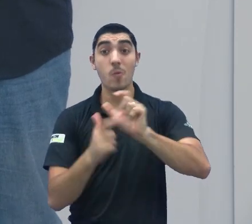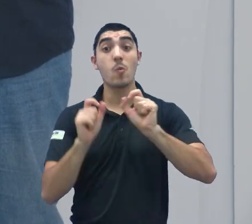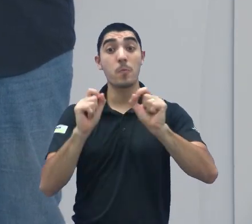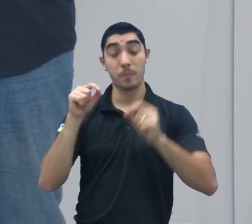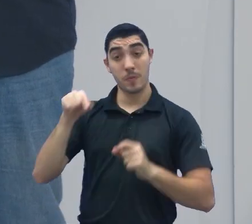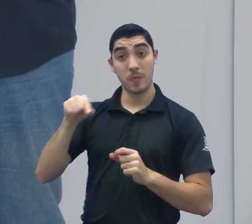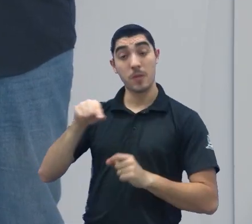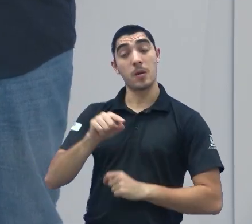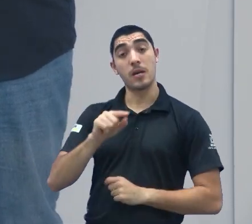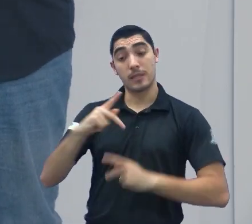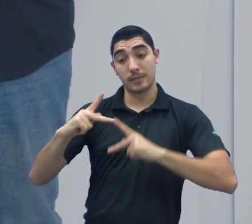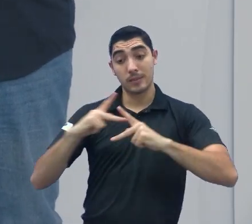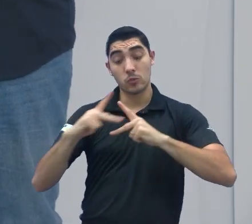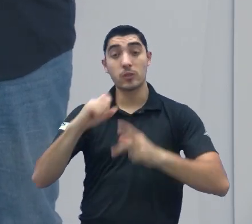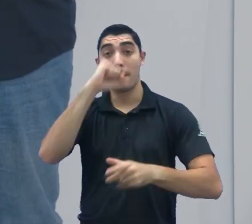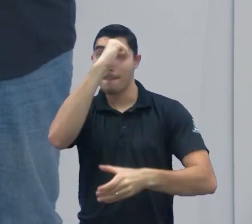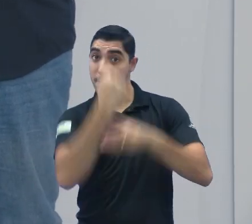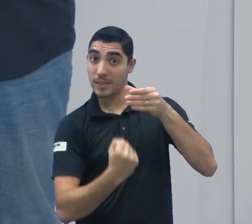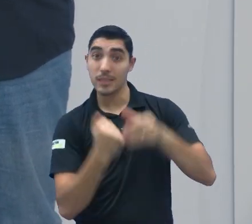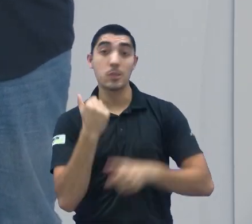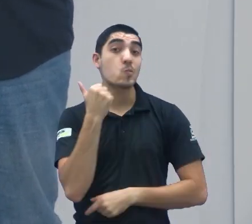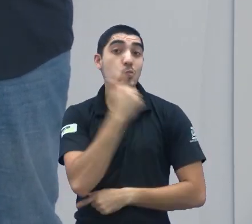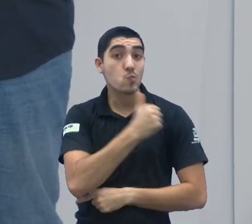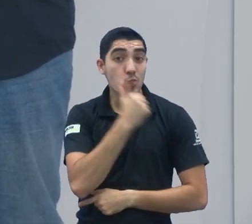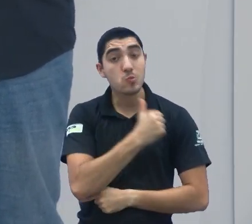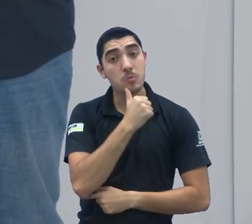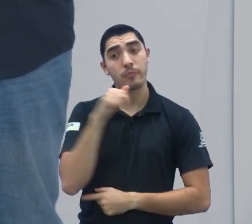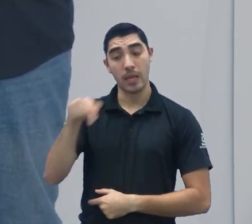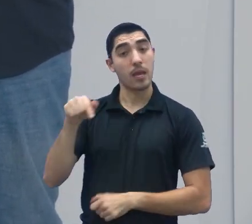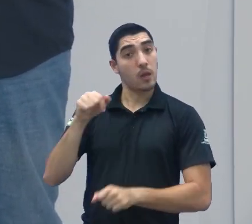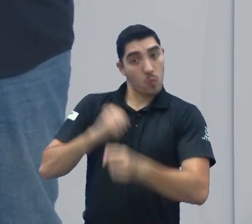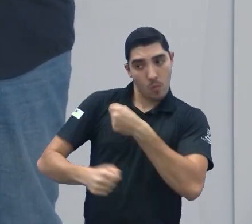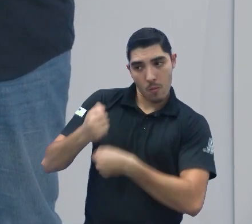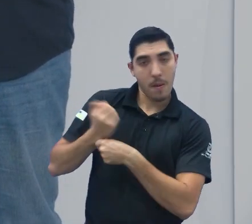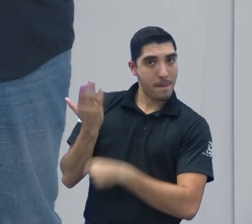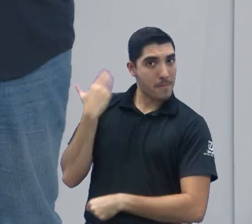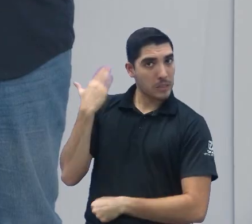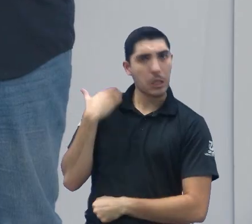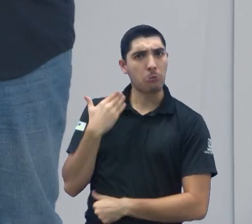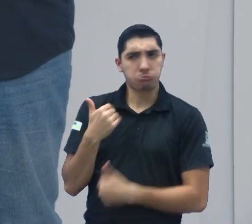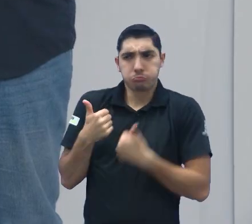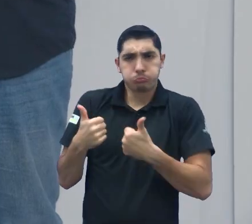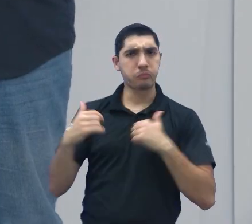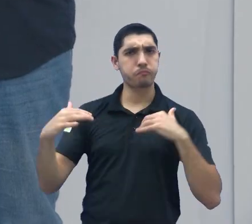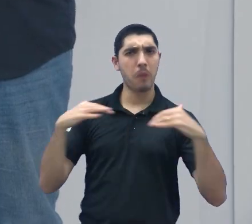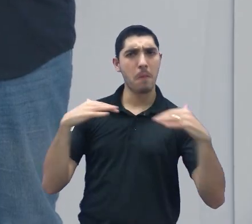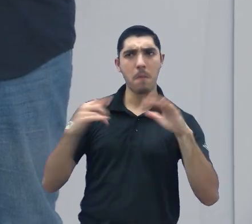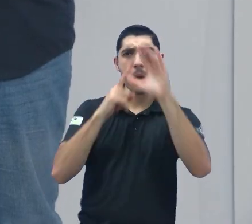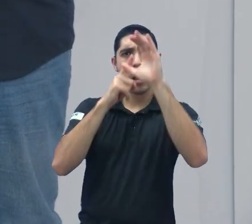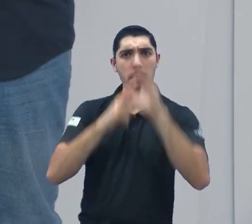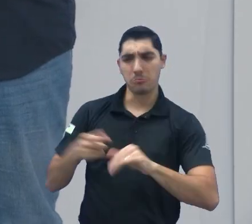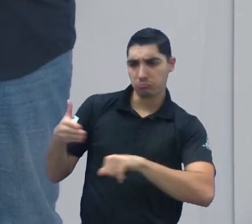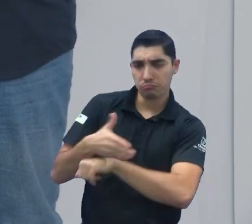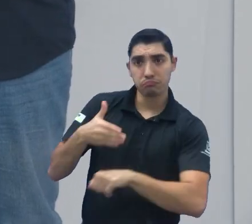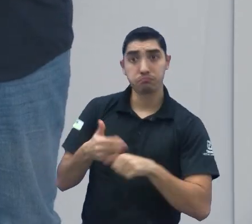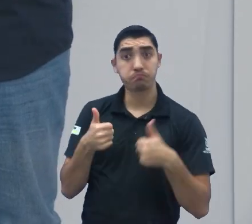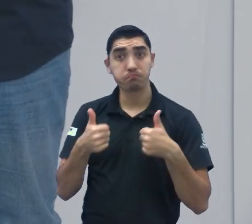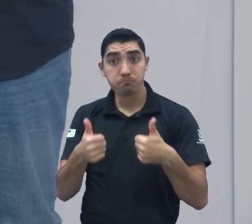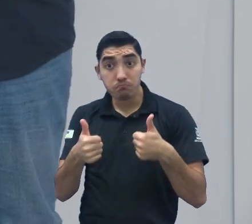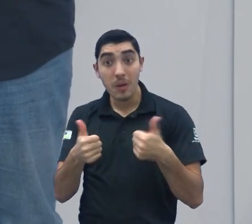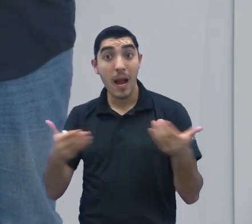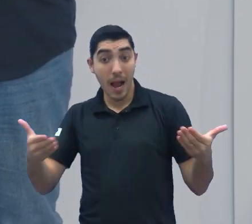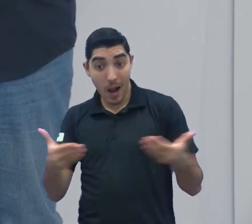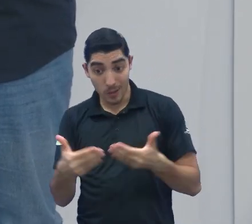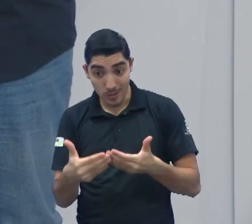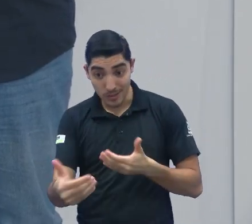José Basquetebol Feminino. O time fez uma excelente campanha, uma excelente temporada no ano passado e as perspectivas para